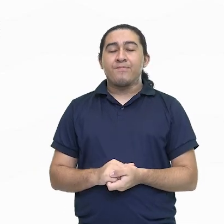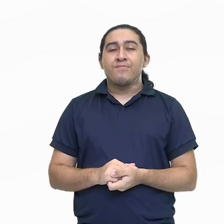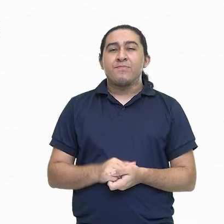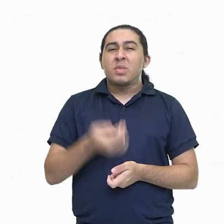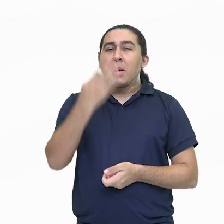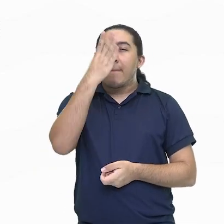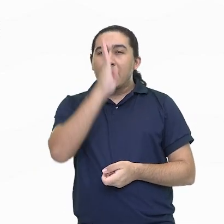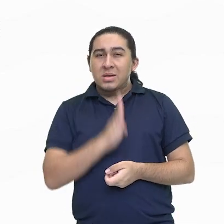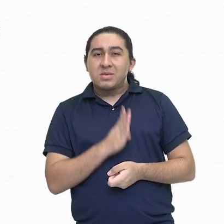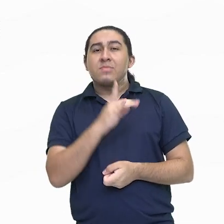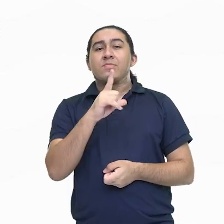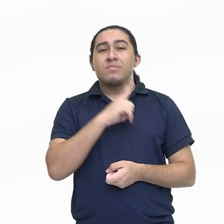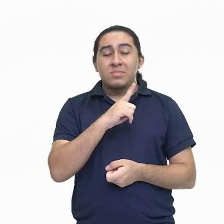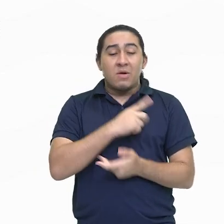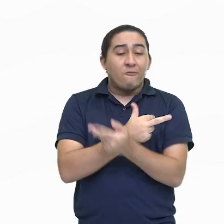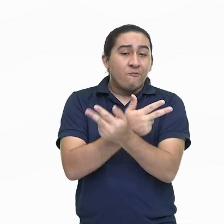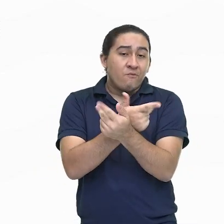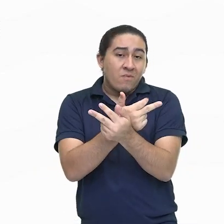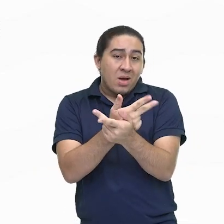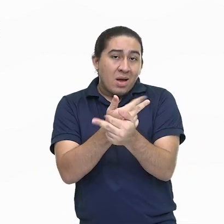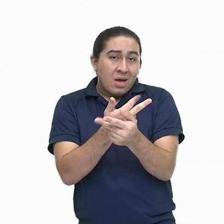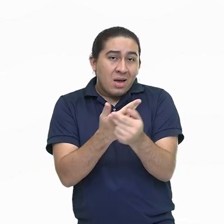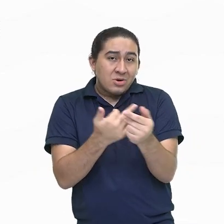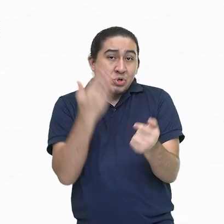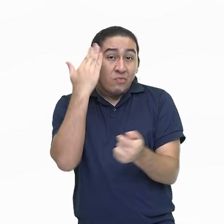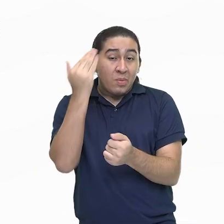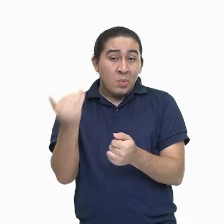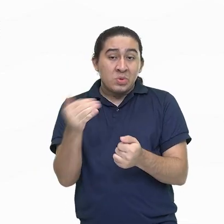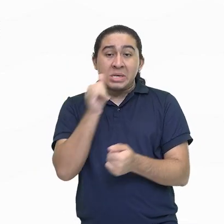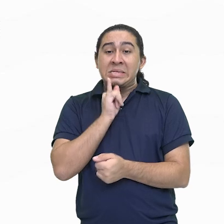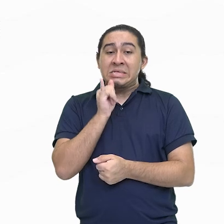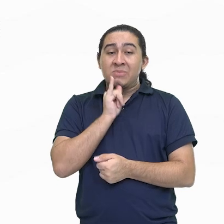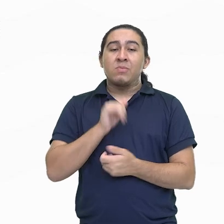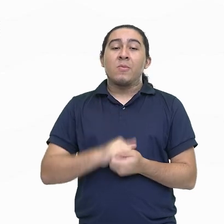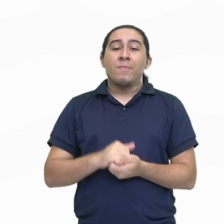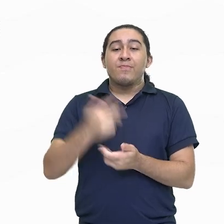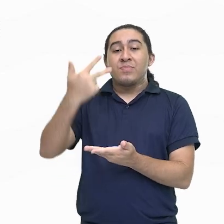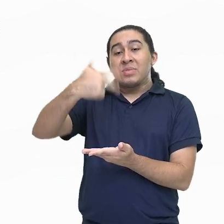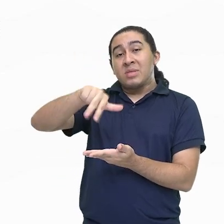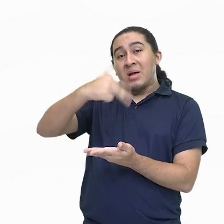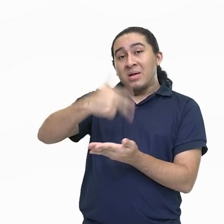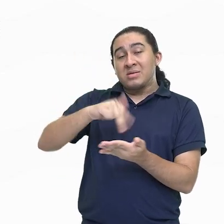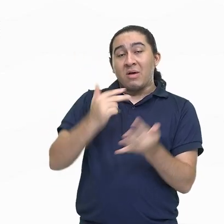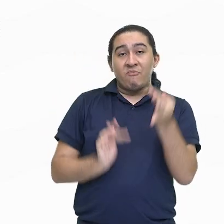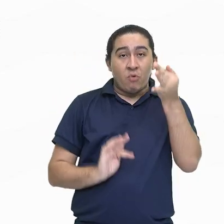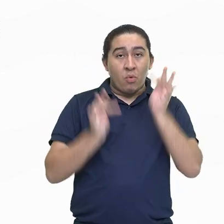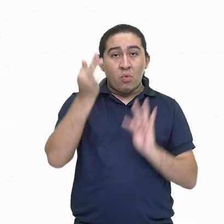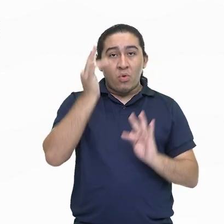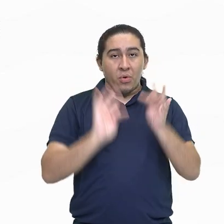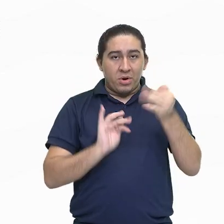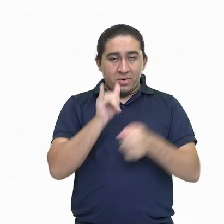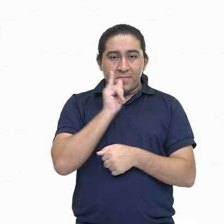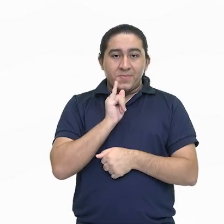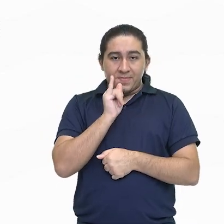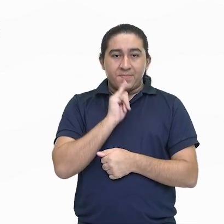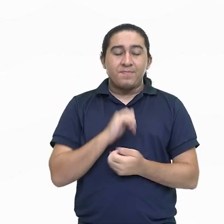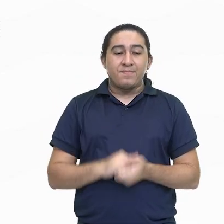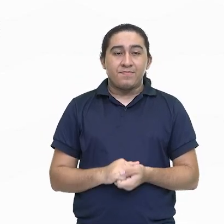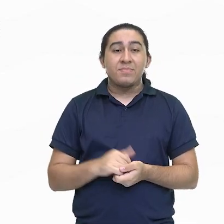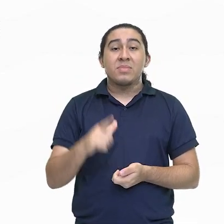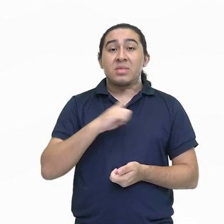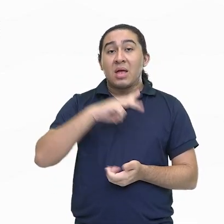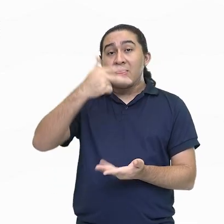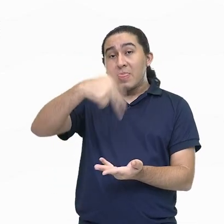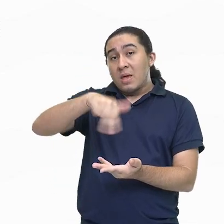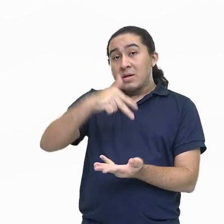tiveram grande destaque e se tornaram populares, como as danças folclóricas, por exemplo. Então, existem as